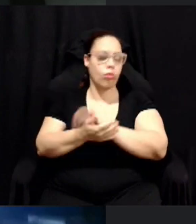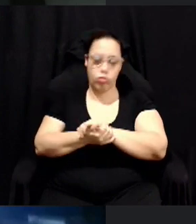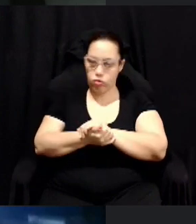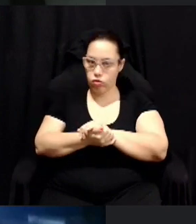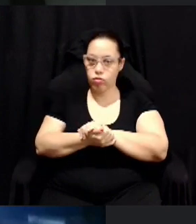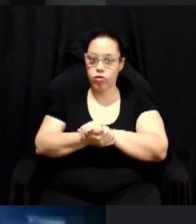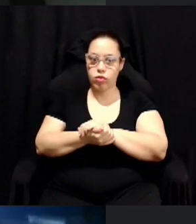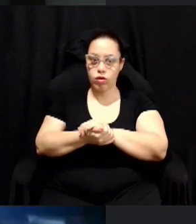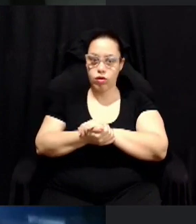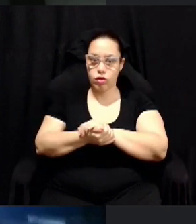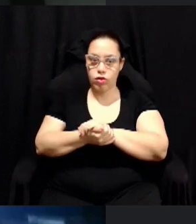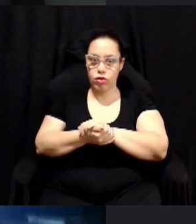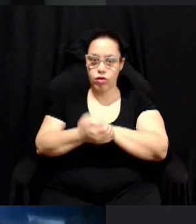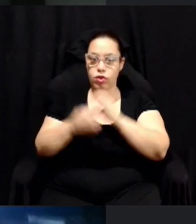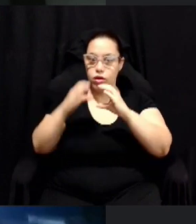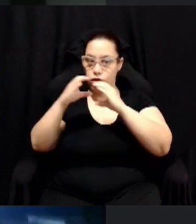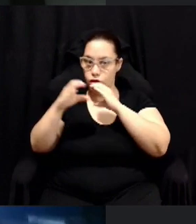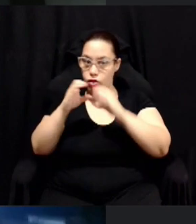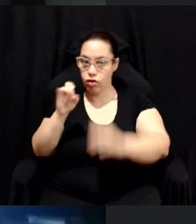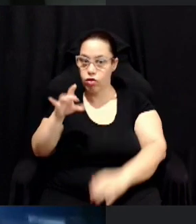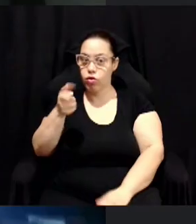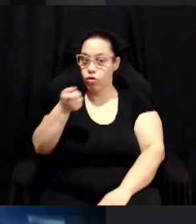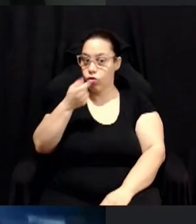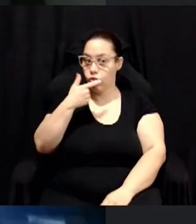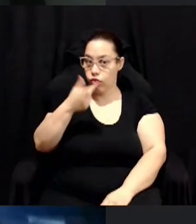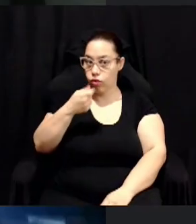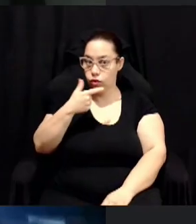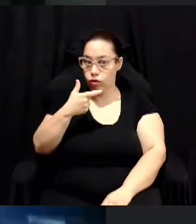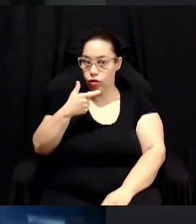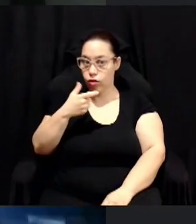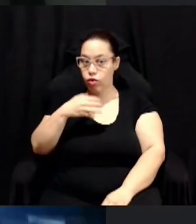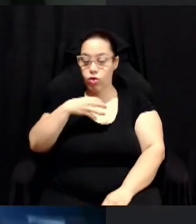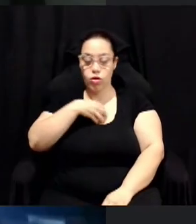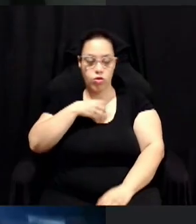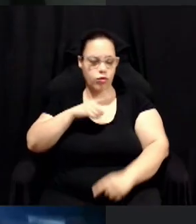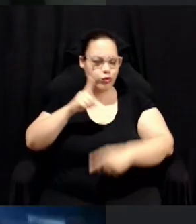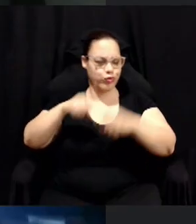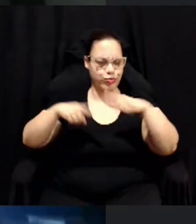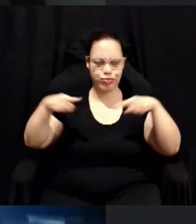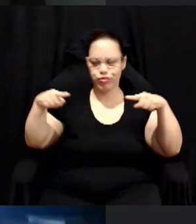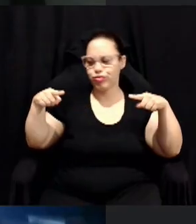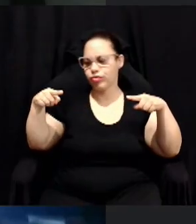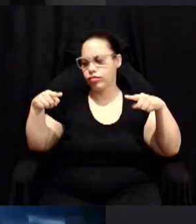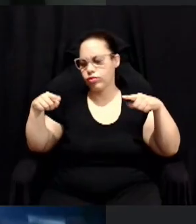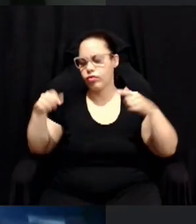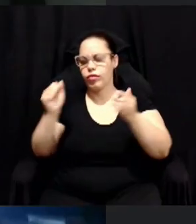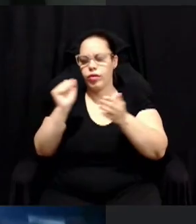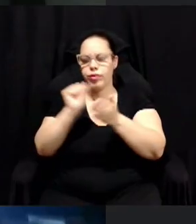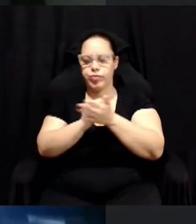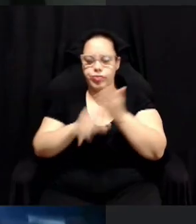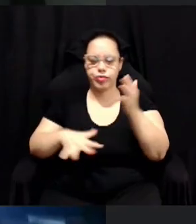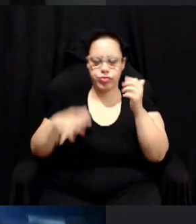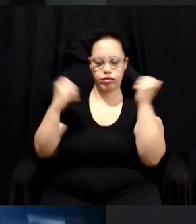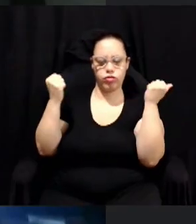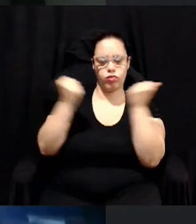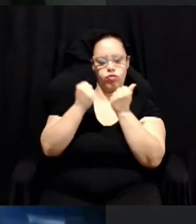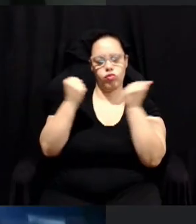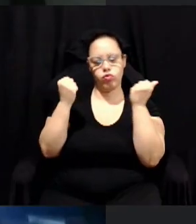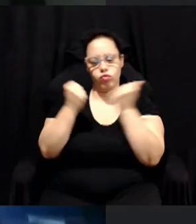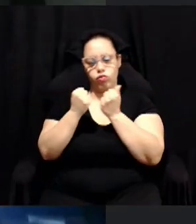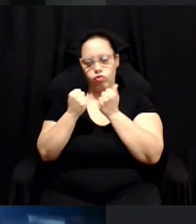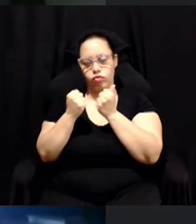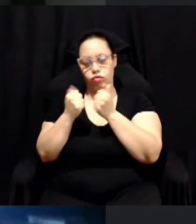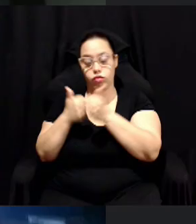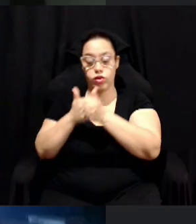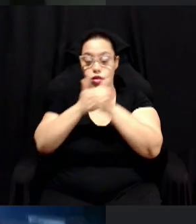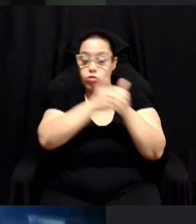então não só a medicação é suficiente, a gente tem que fazer várias atividades, acompanhamento multidisciplinar, para poder ter um